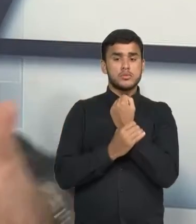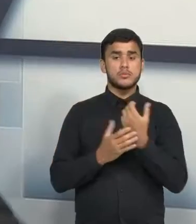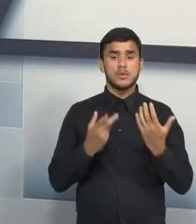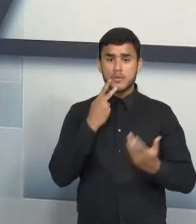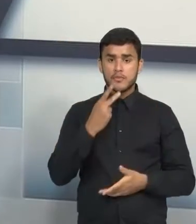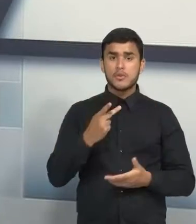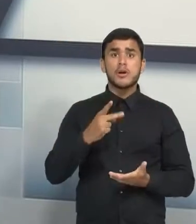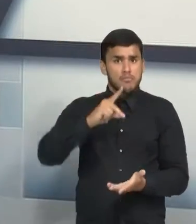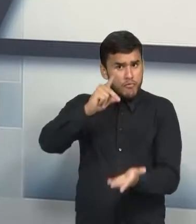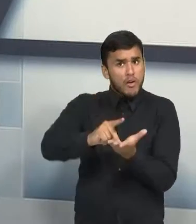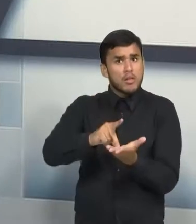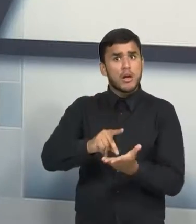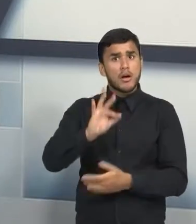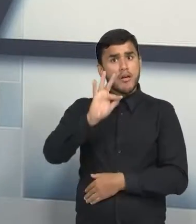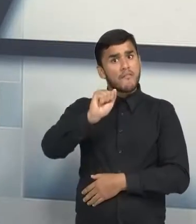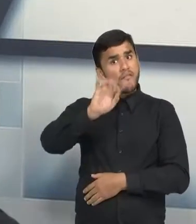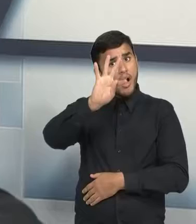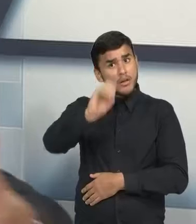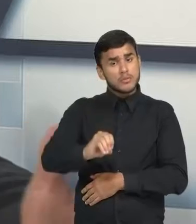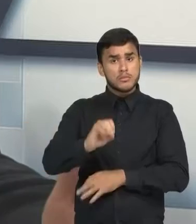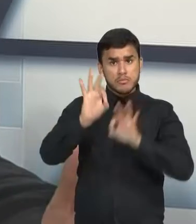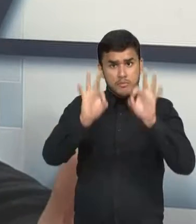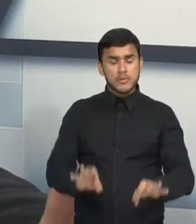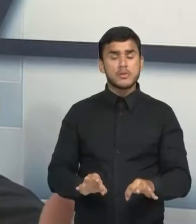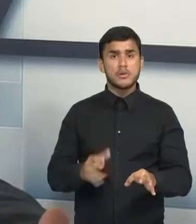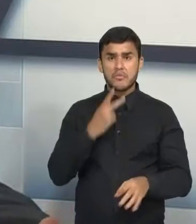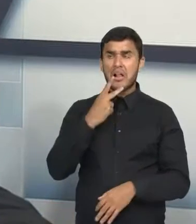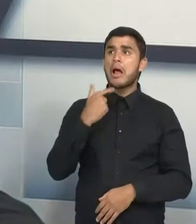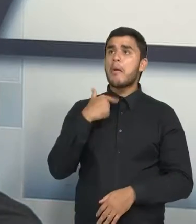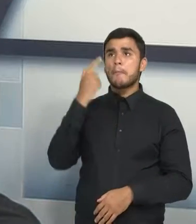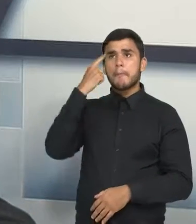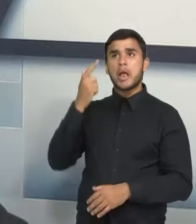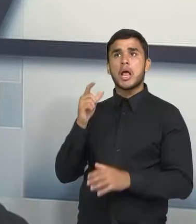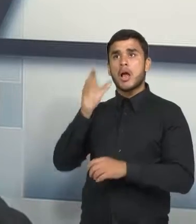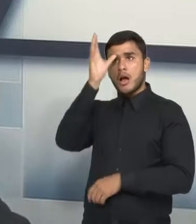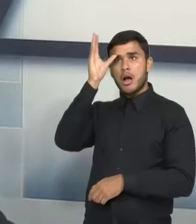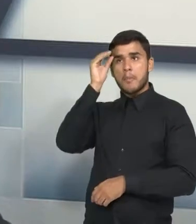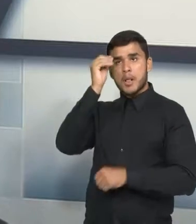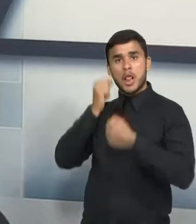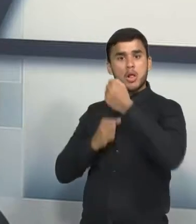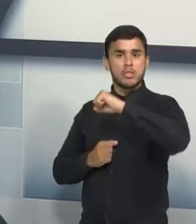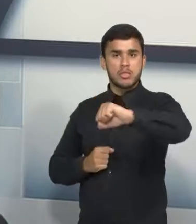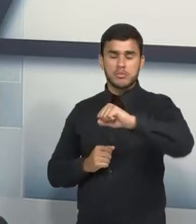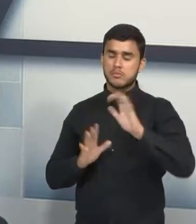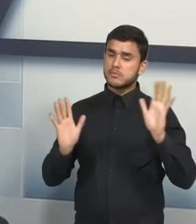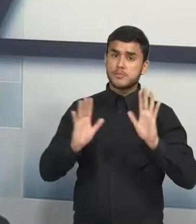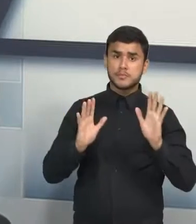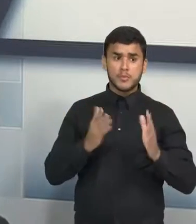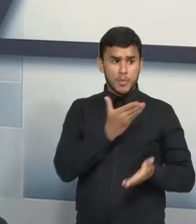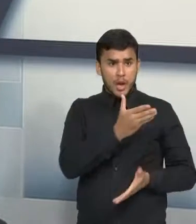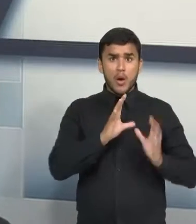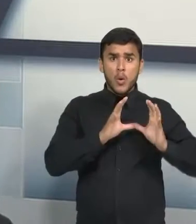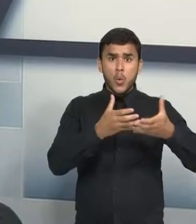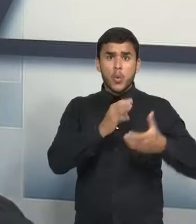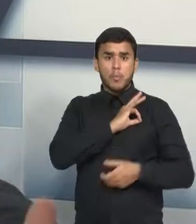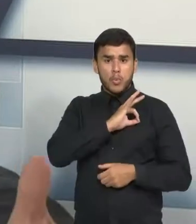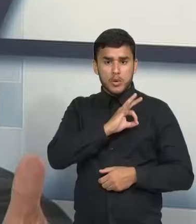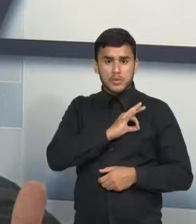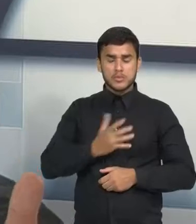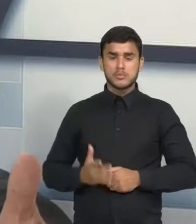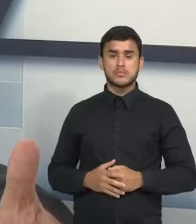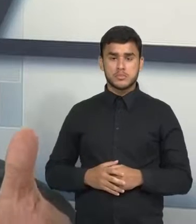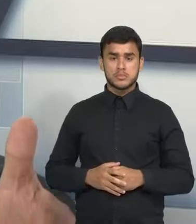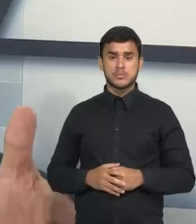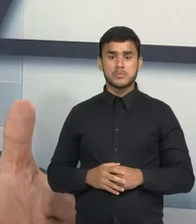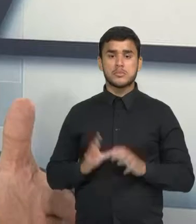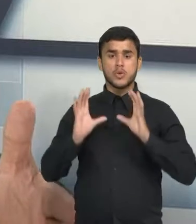de um fato. Nós temos um grupo de policiais saindo agora, formado. Nós temos um grupo